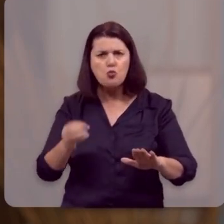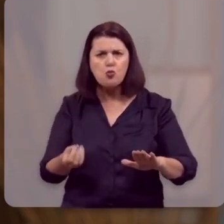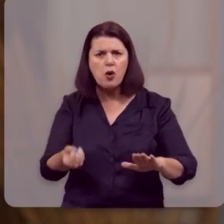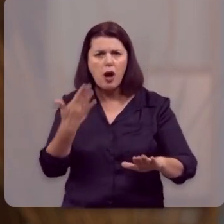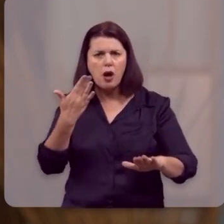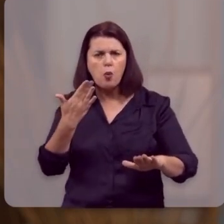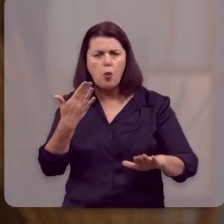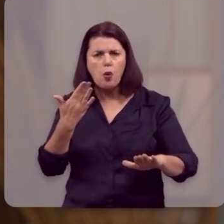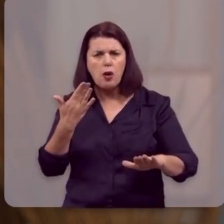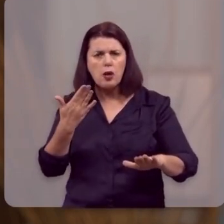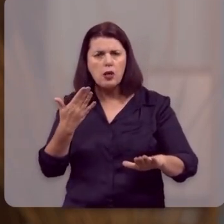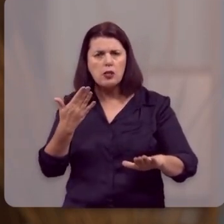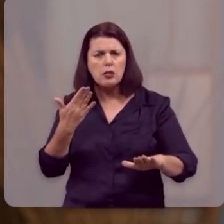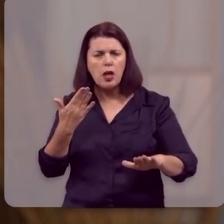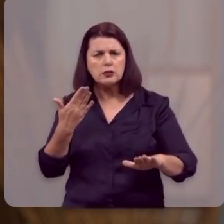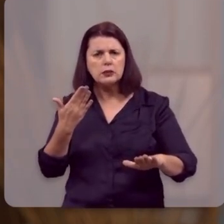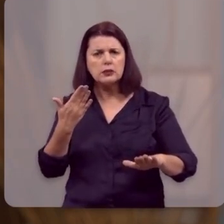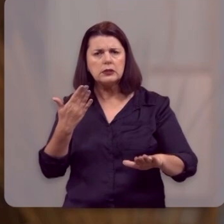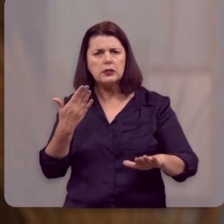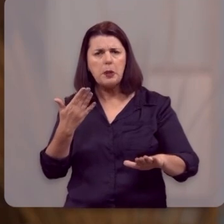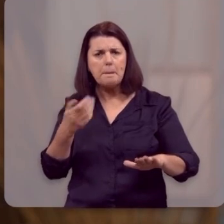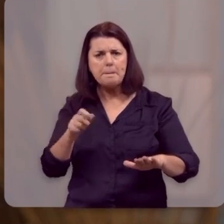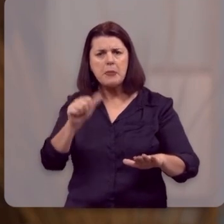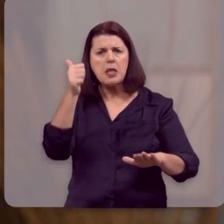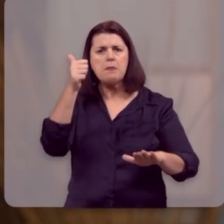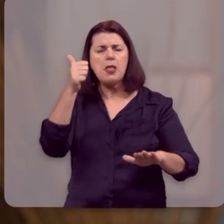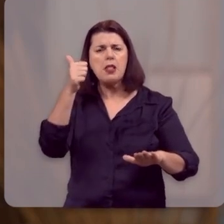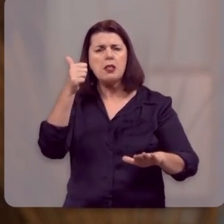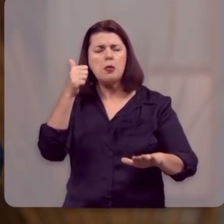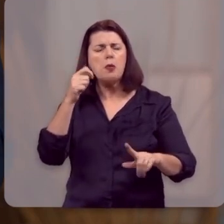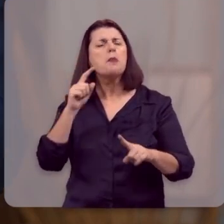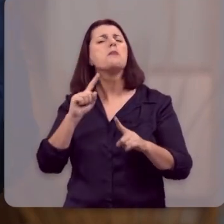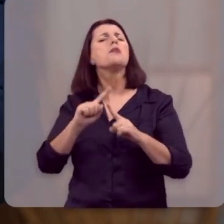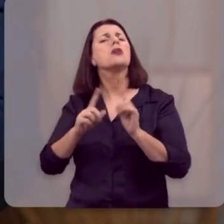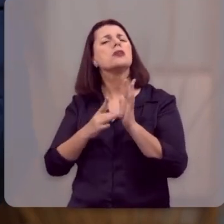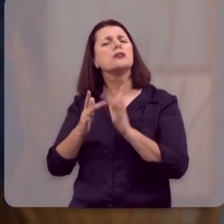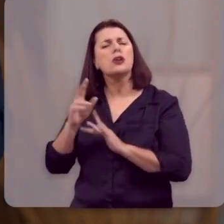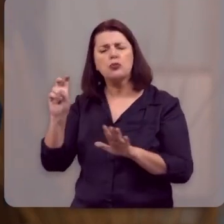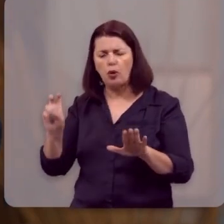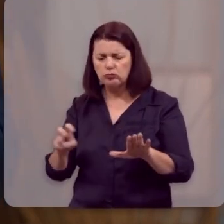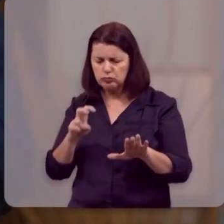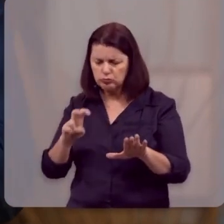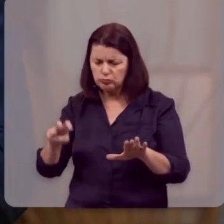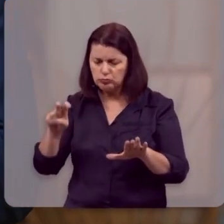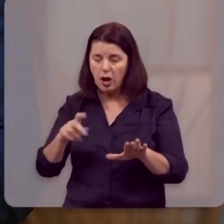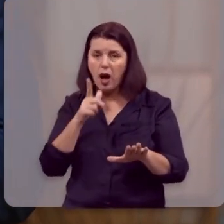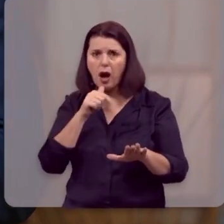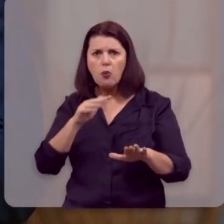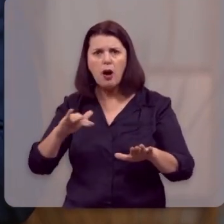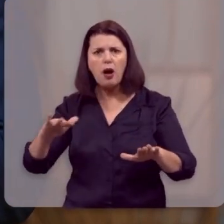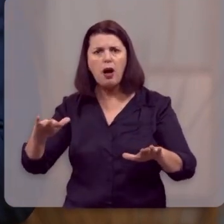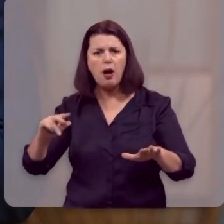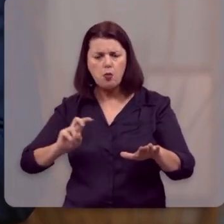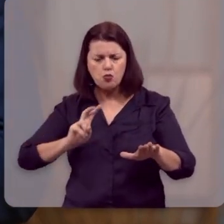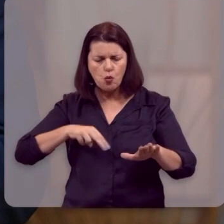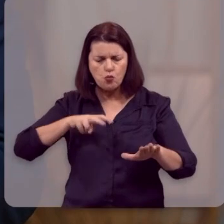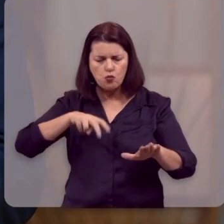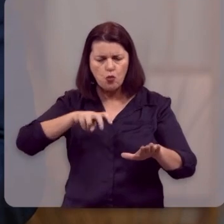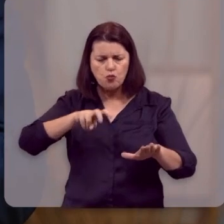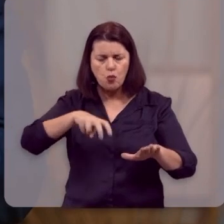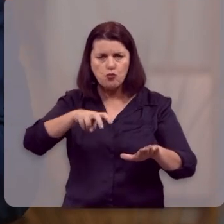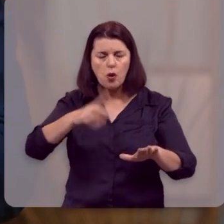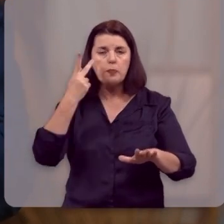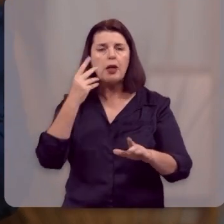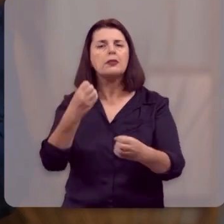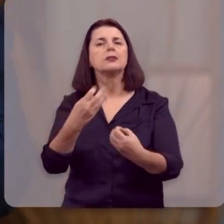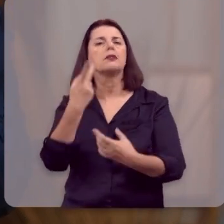então. É um fato inédito. A pergunta é: por que Jesus vem andando sobre o mar? Para nos ensinar